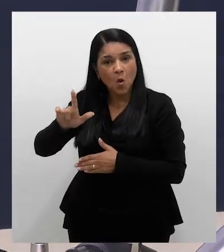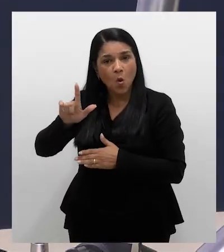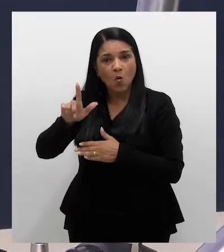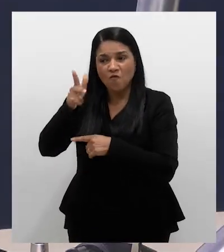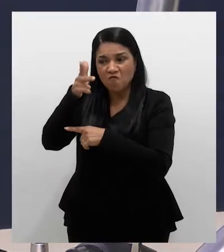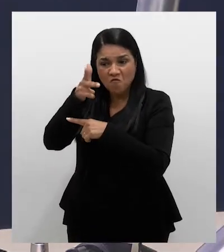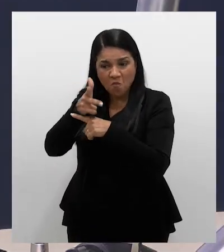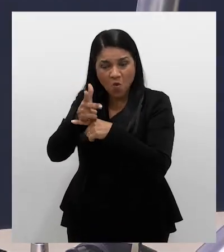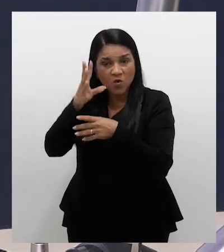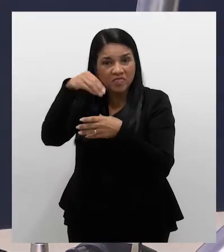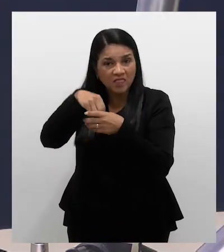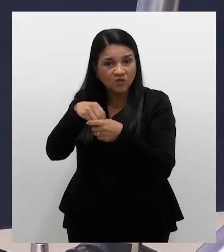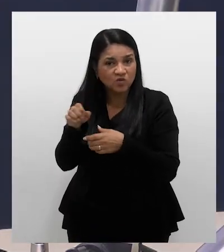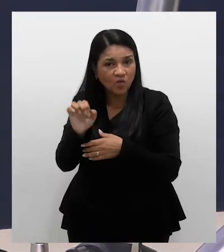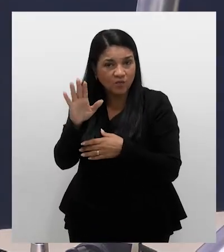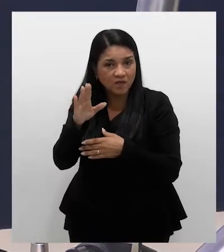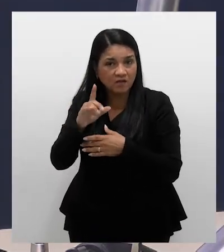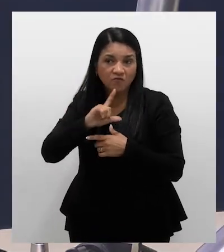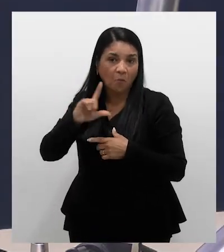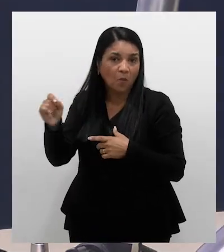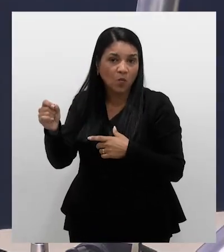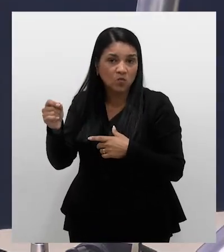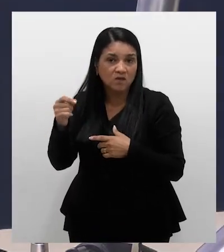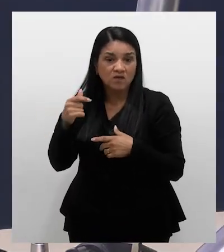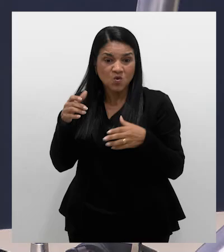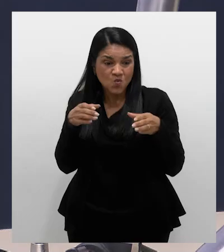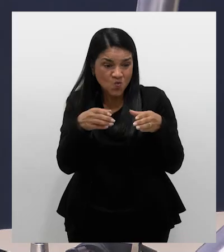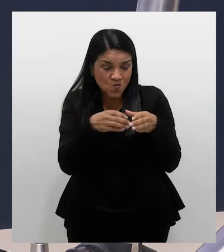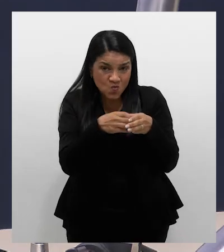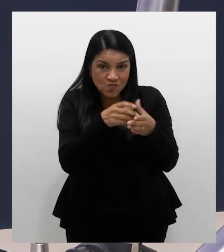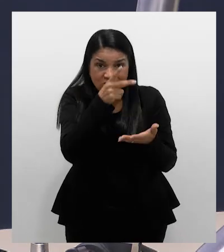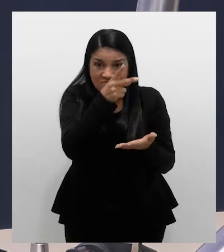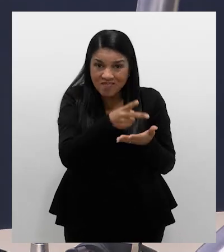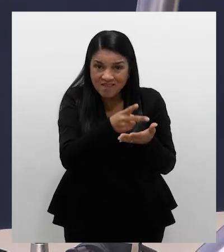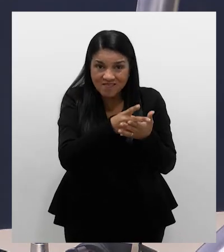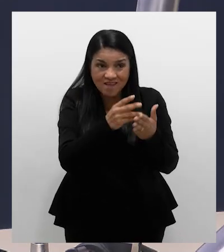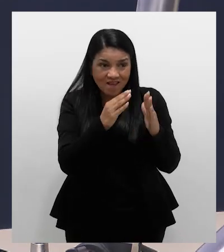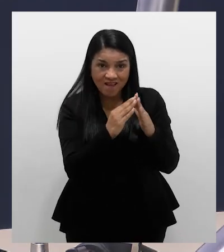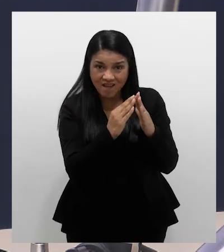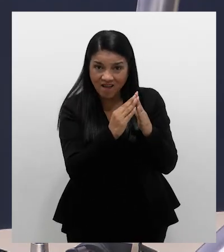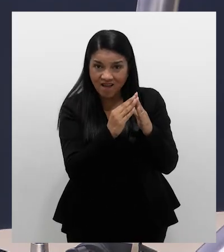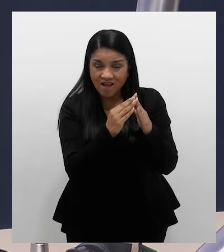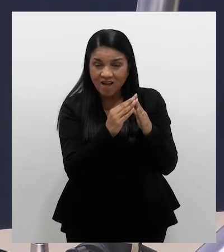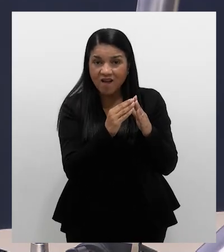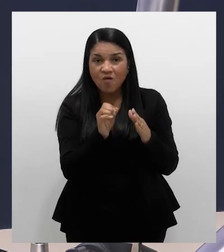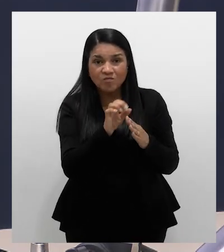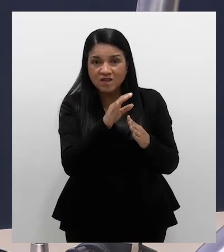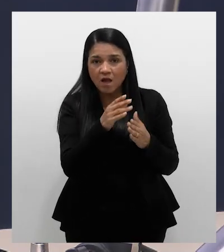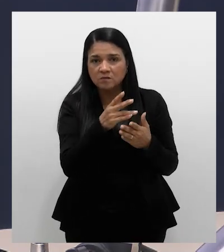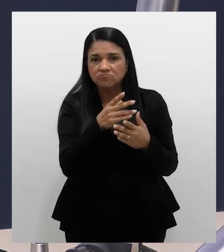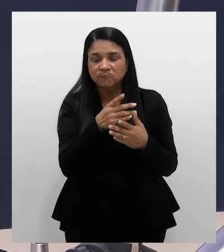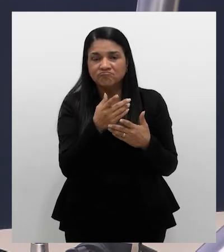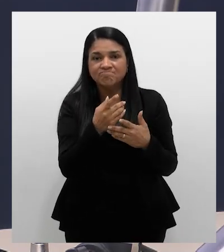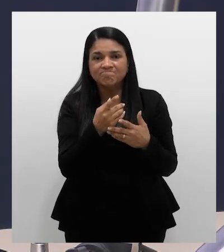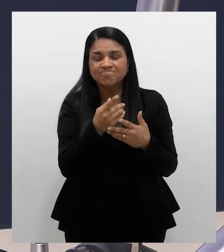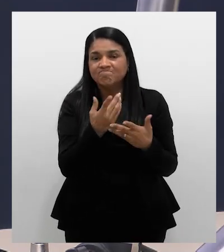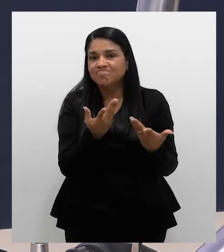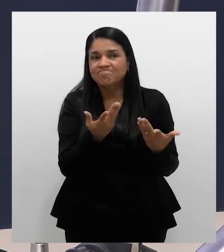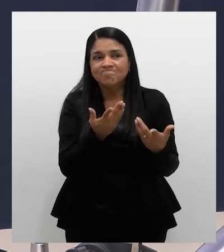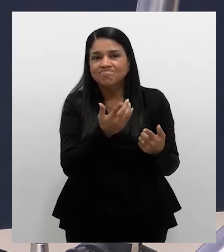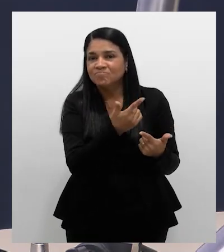comportam os ricos. Isso não existe. Porque tem um senso de privacidade. Então, eu não quero que nós